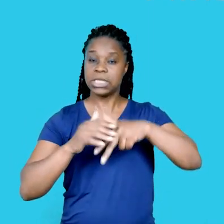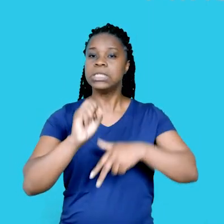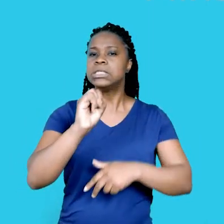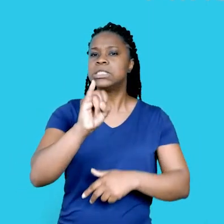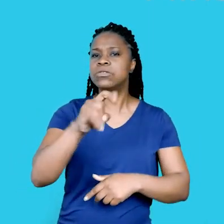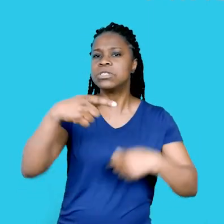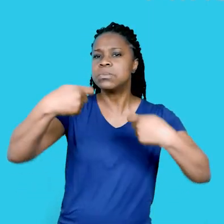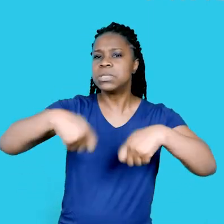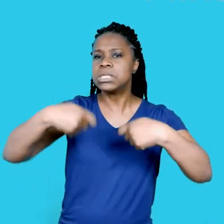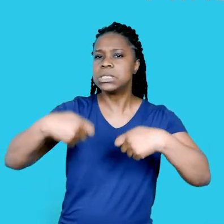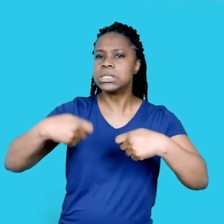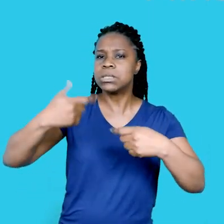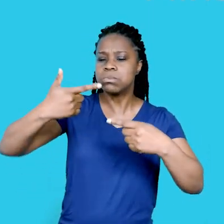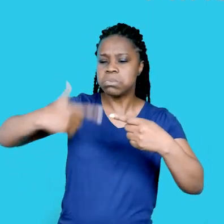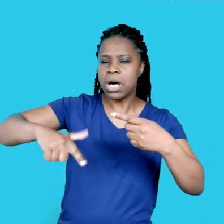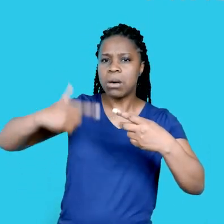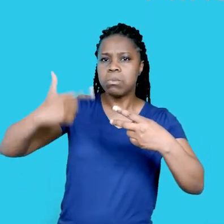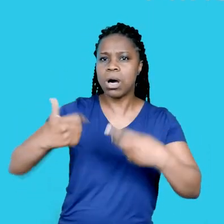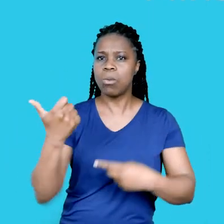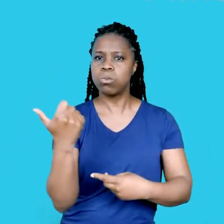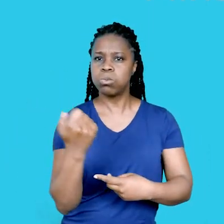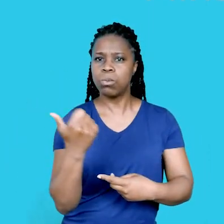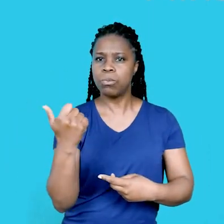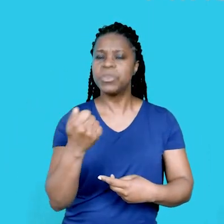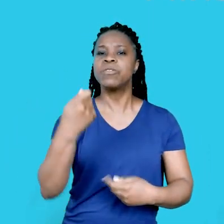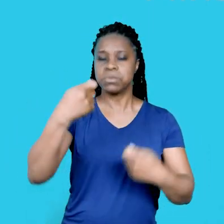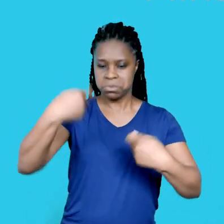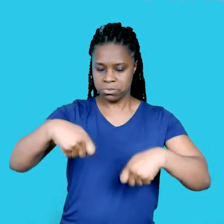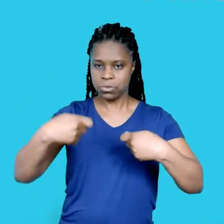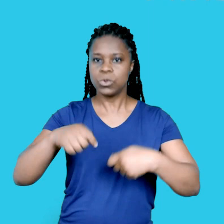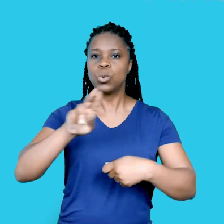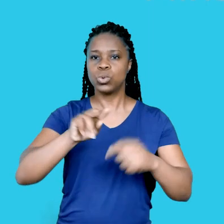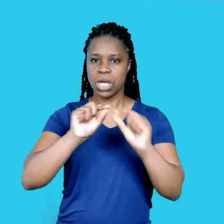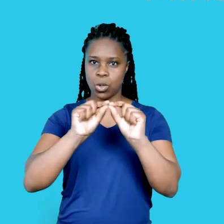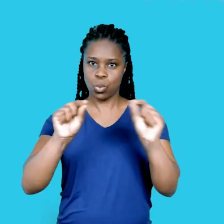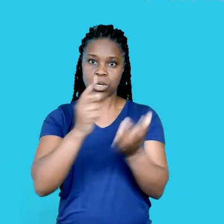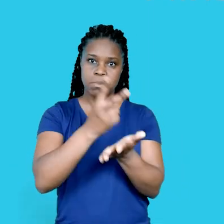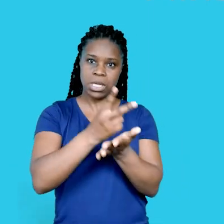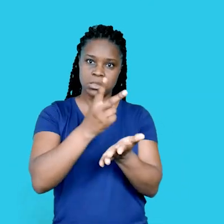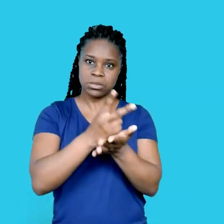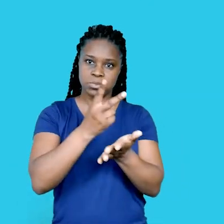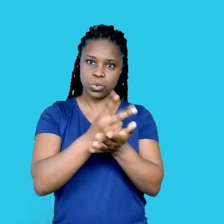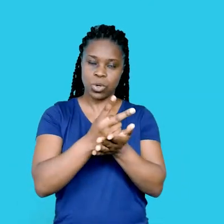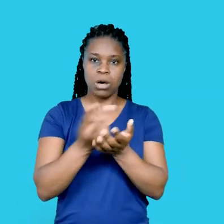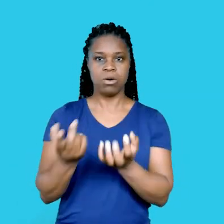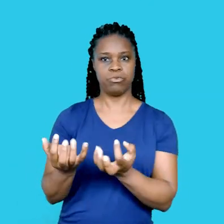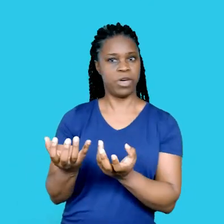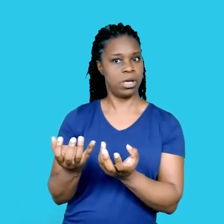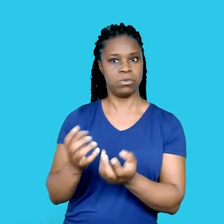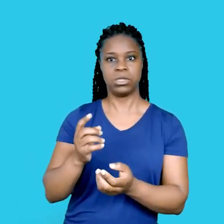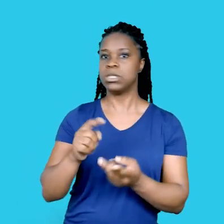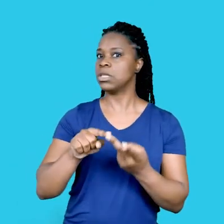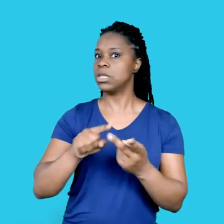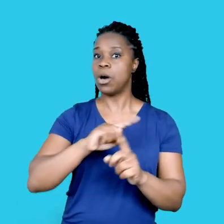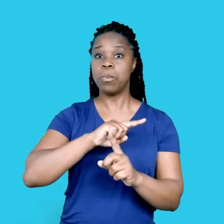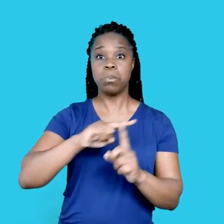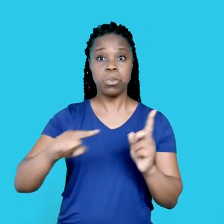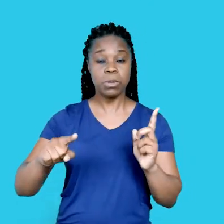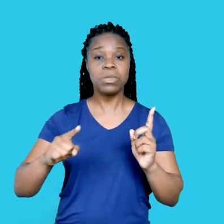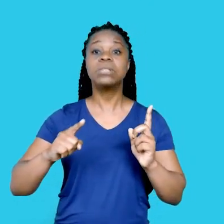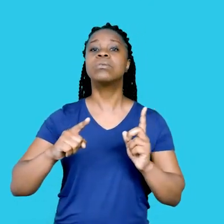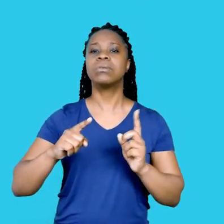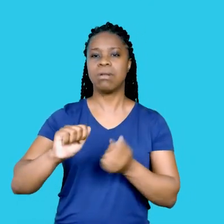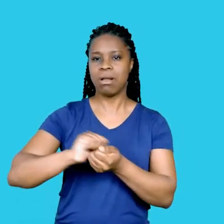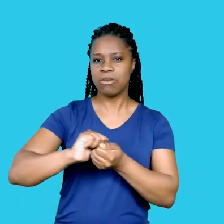necessária mais de uma aplicação diária, você terá que reutilizar a agulha naquele dia. Não ferva, não lave e